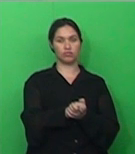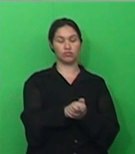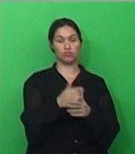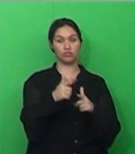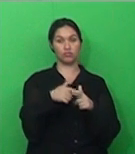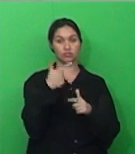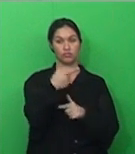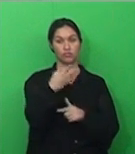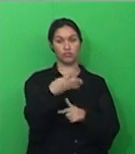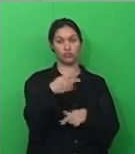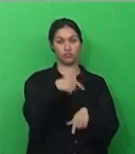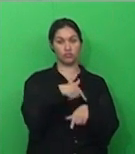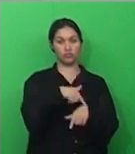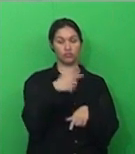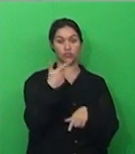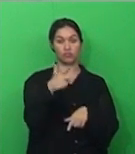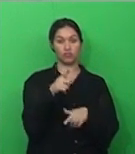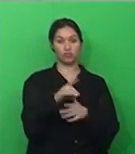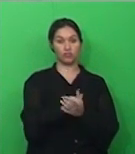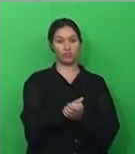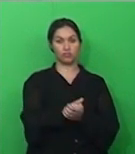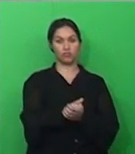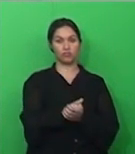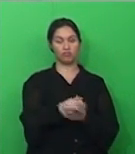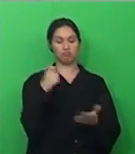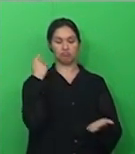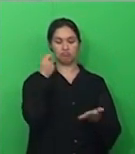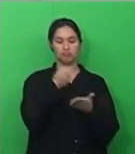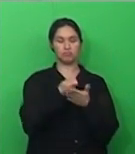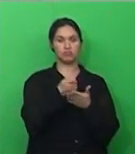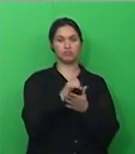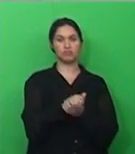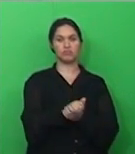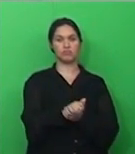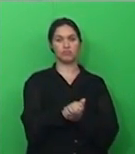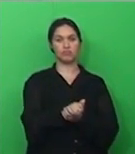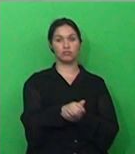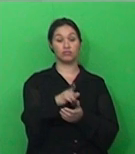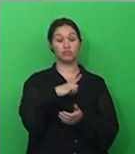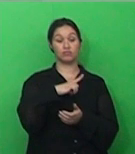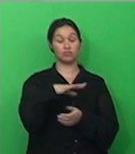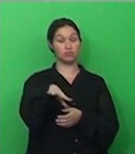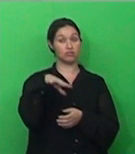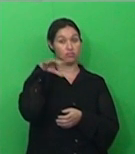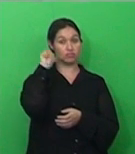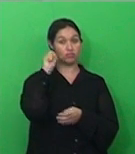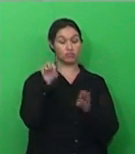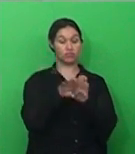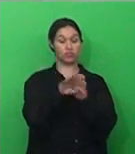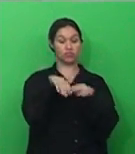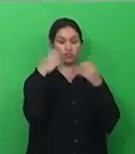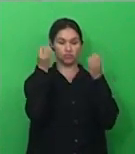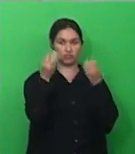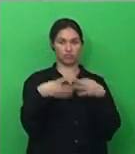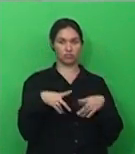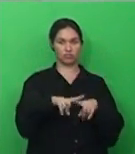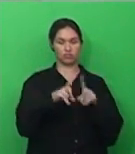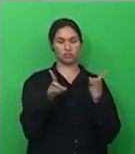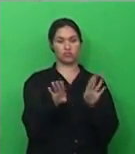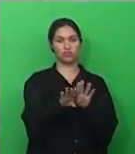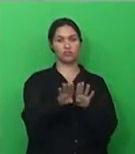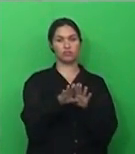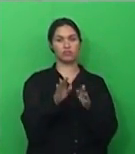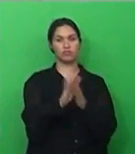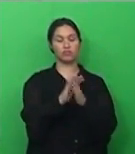decisão tomada. Aquela comunidade não foi ouvida ainda. Tem que ser ouvida, tem que ser explicado, mas também lá se fechar, que